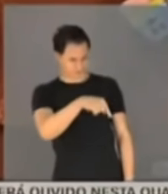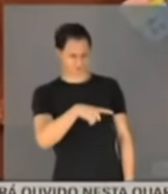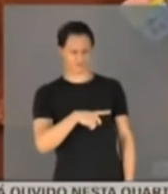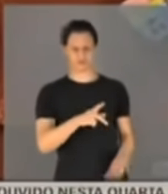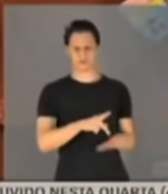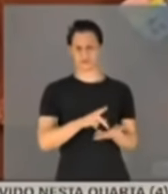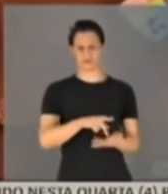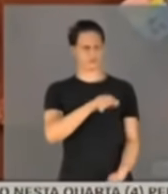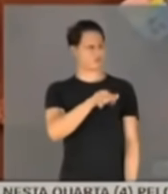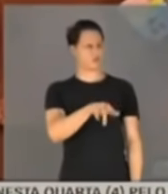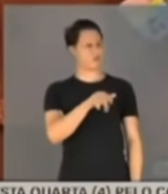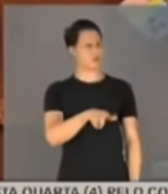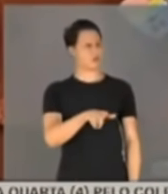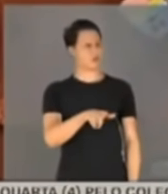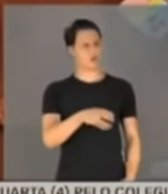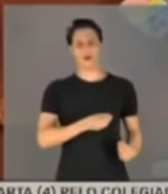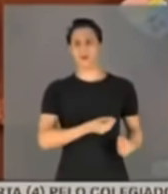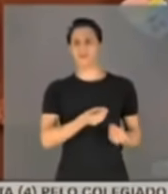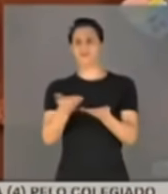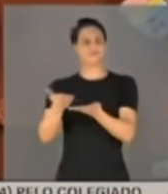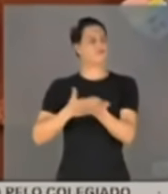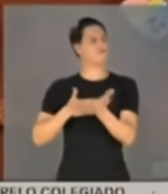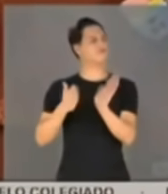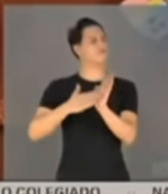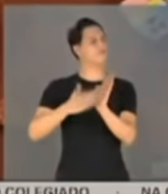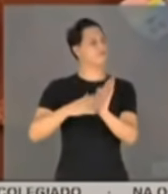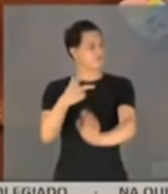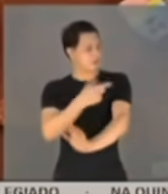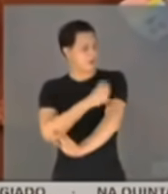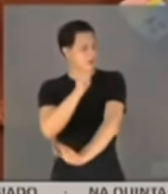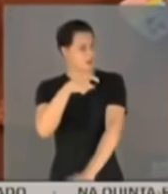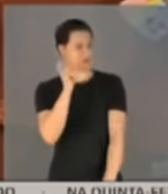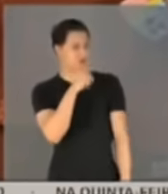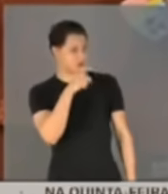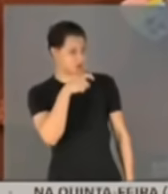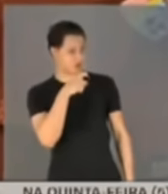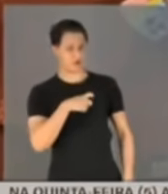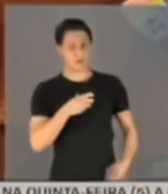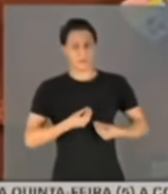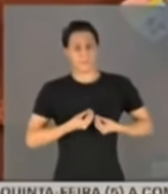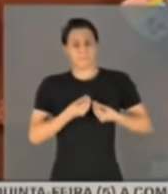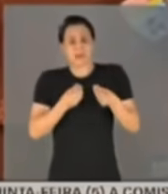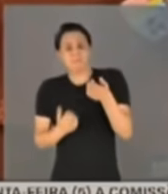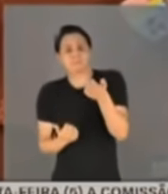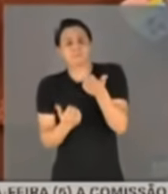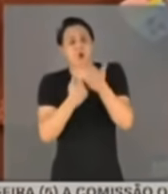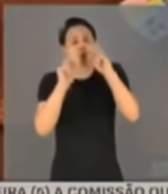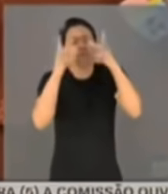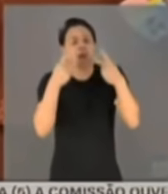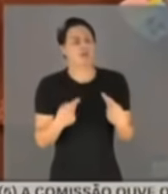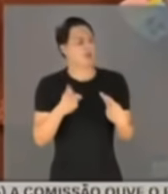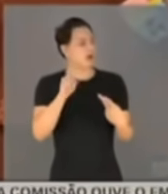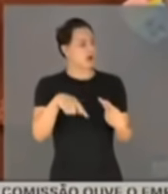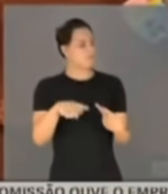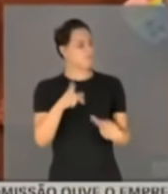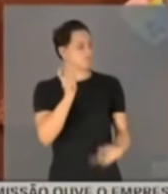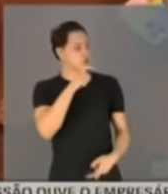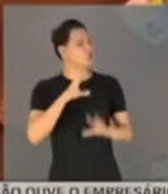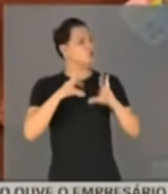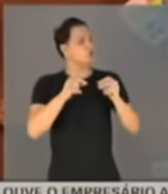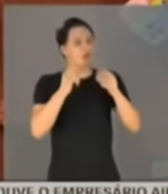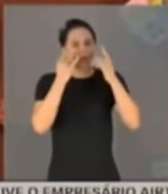Nada. A oferta de vacinas é mentirosa. A conversa fiada de apoio humanitário é mentirosa. Tudo atrás de